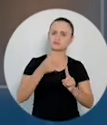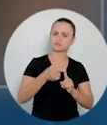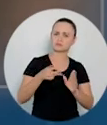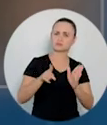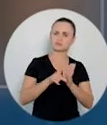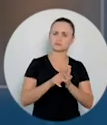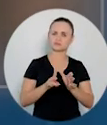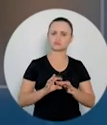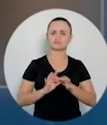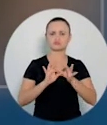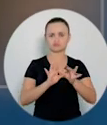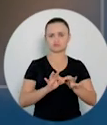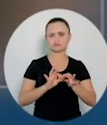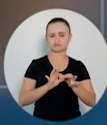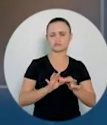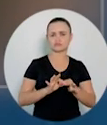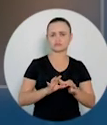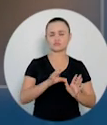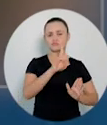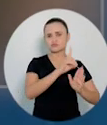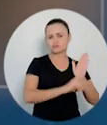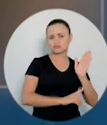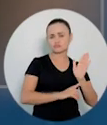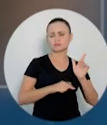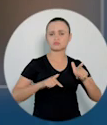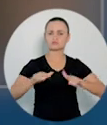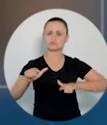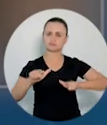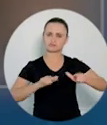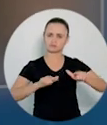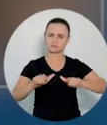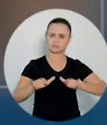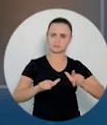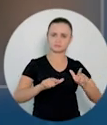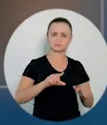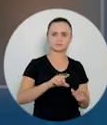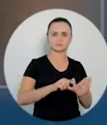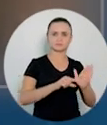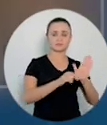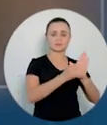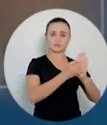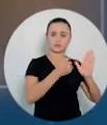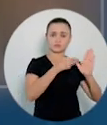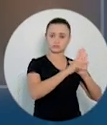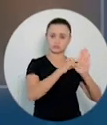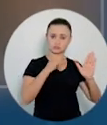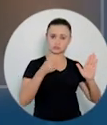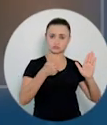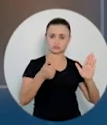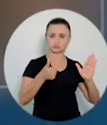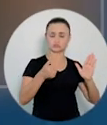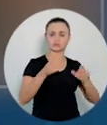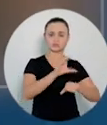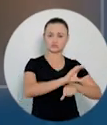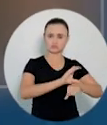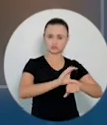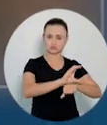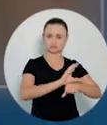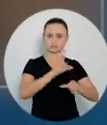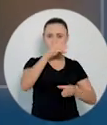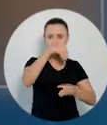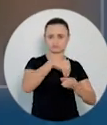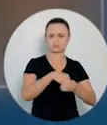para legislar sobre os direitos do trabalho, prevista no artigo 22, inciso 1 da Constituição. Senhor Presidente Menezes Paiva,